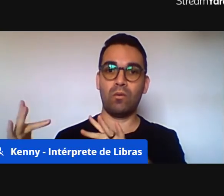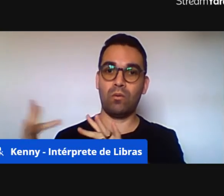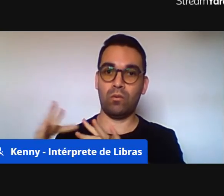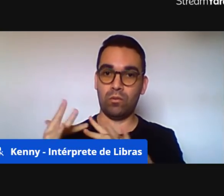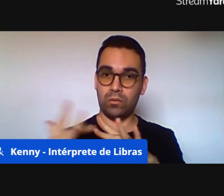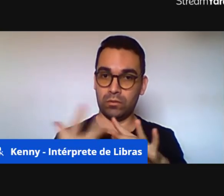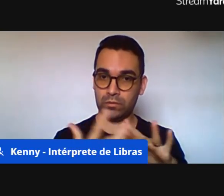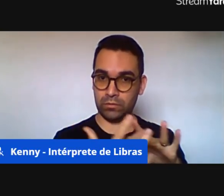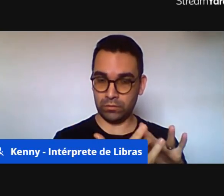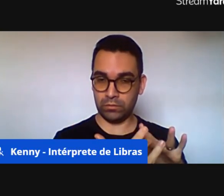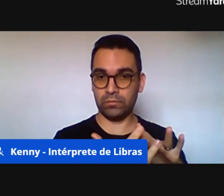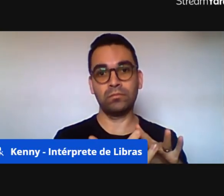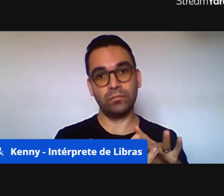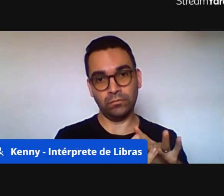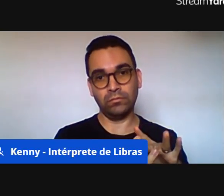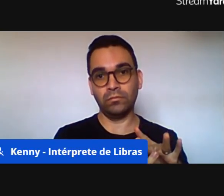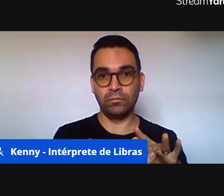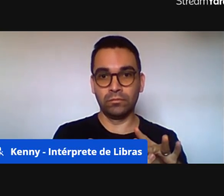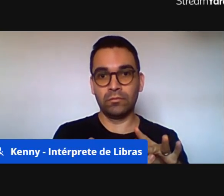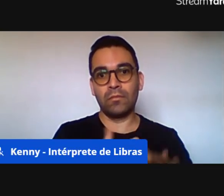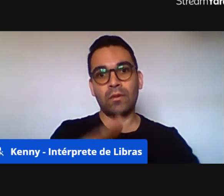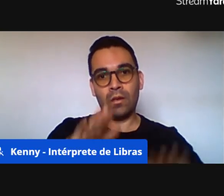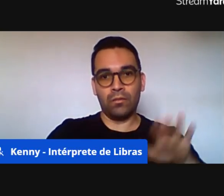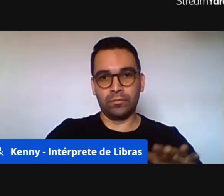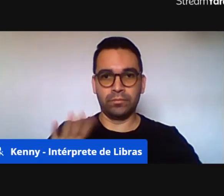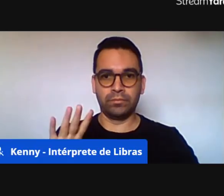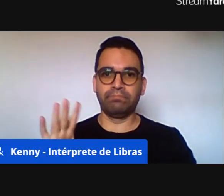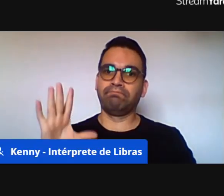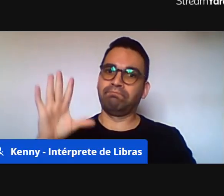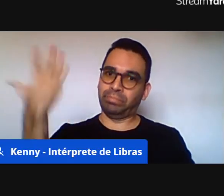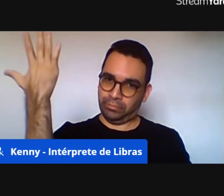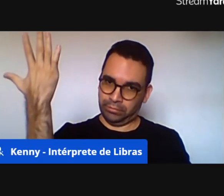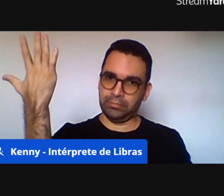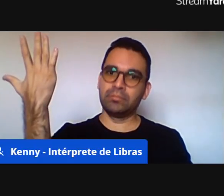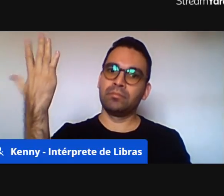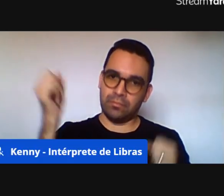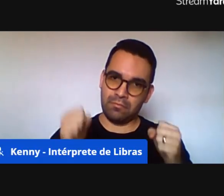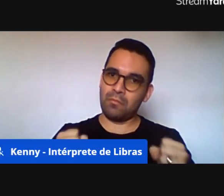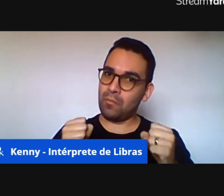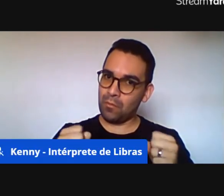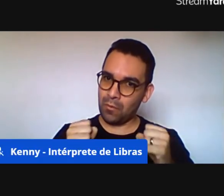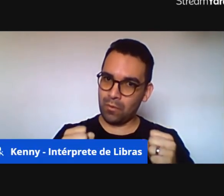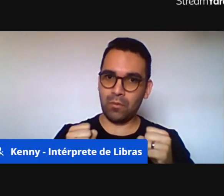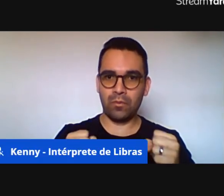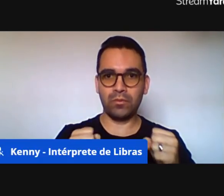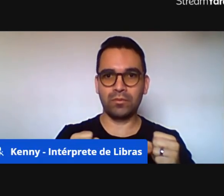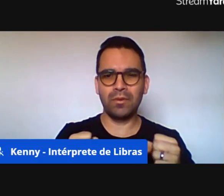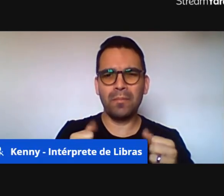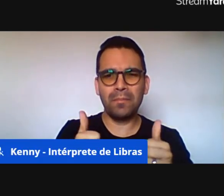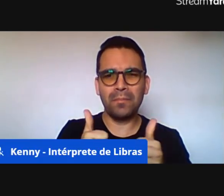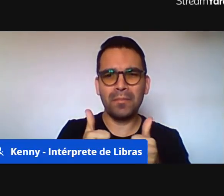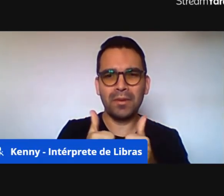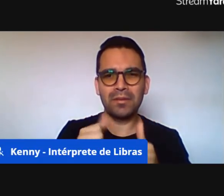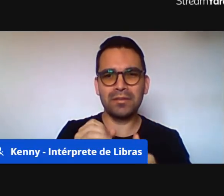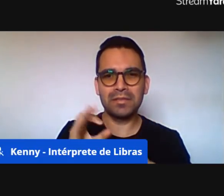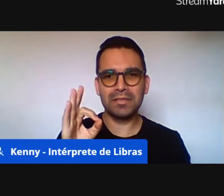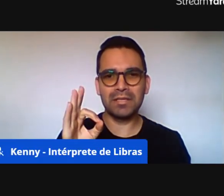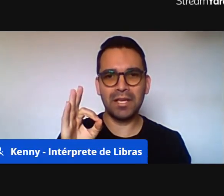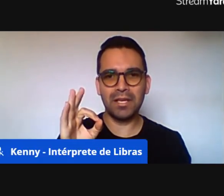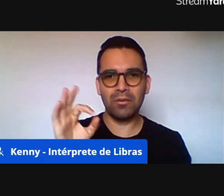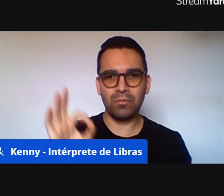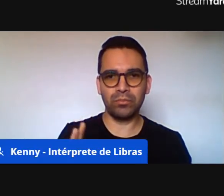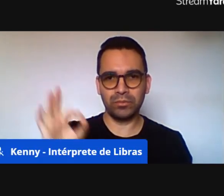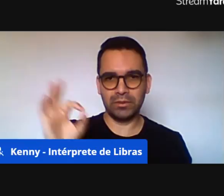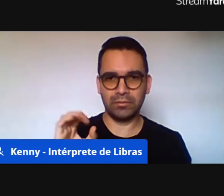esse risco ele não é, eu falei quase nulo, mas ele não é nulo, tá? Ele é próximo de zero, mas ele não é zero. Ele existe essa possibilidade ainda